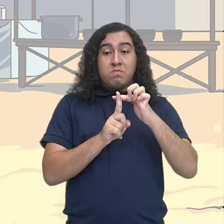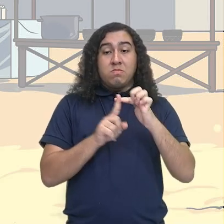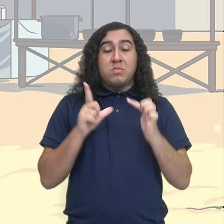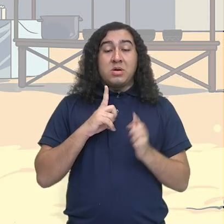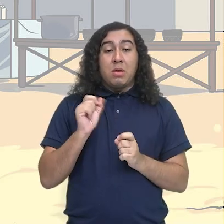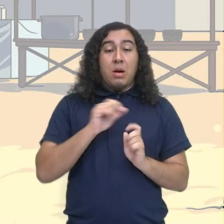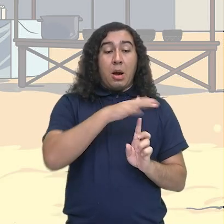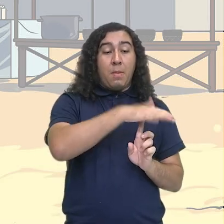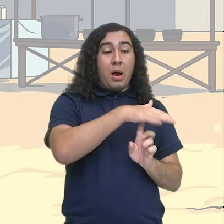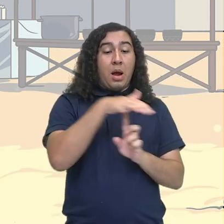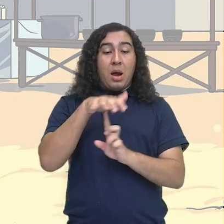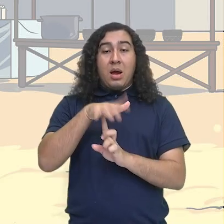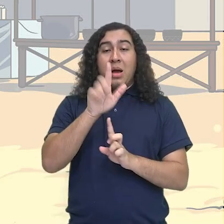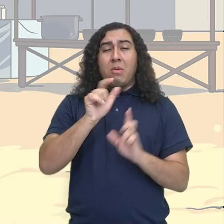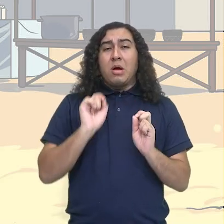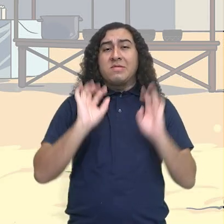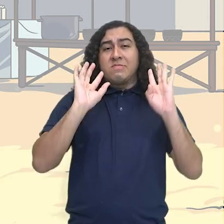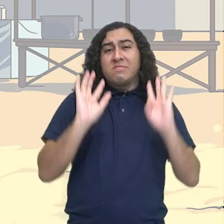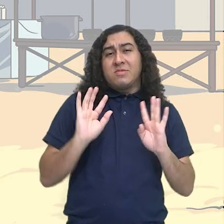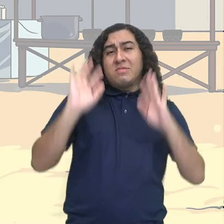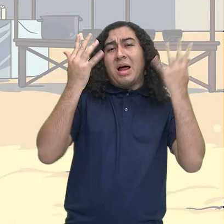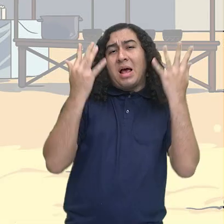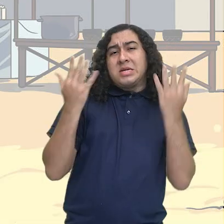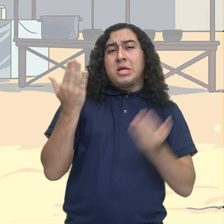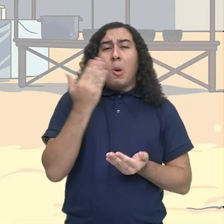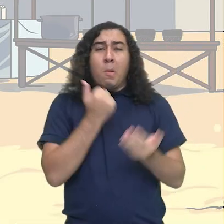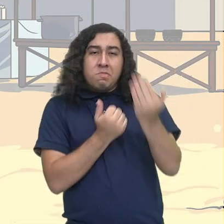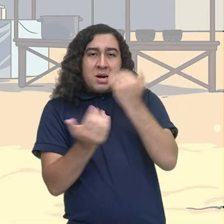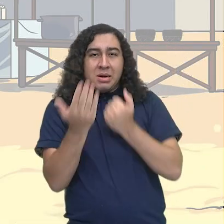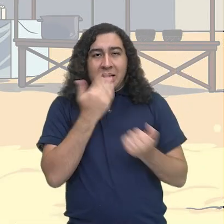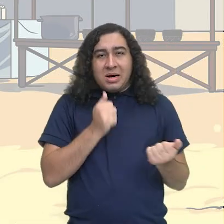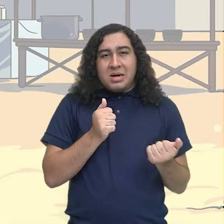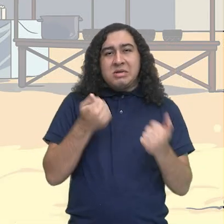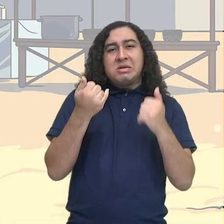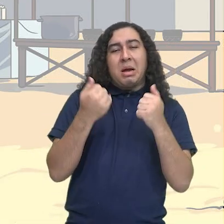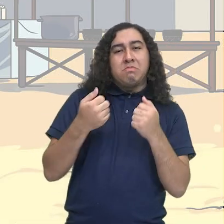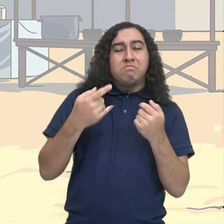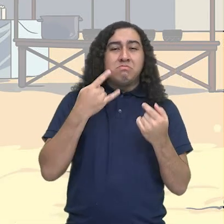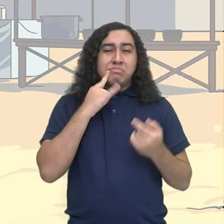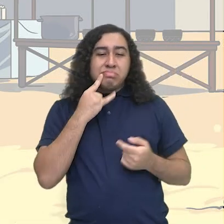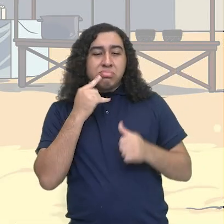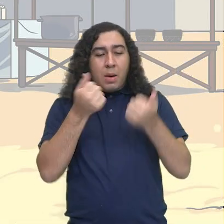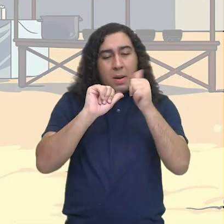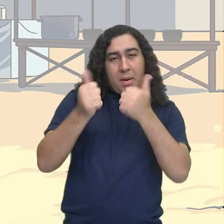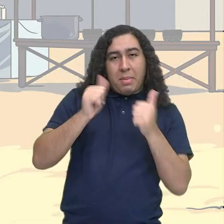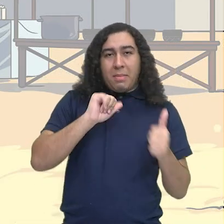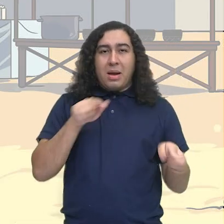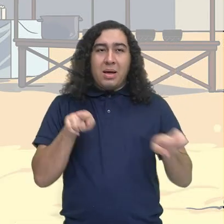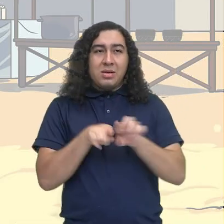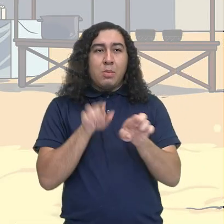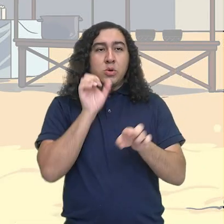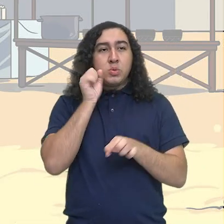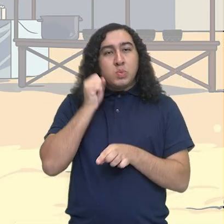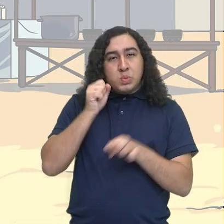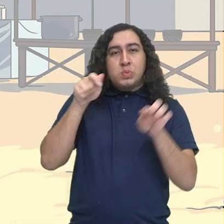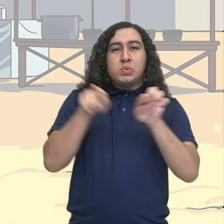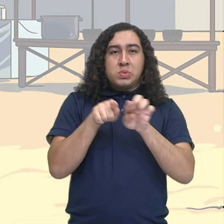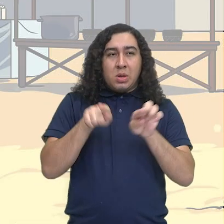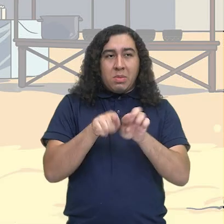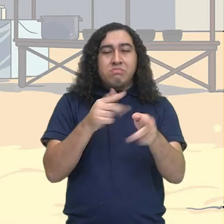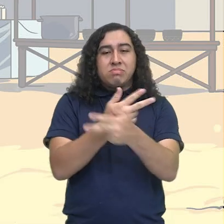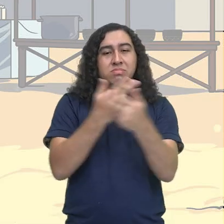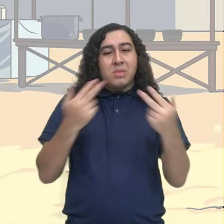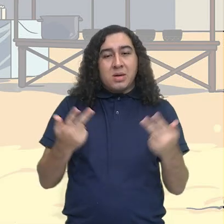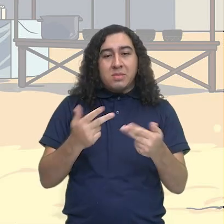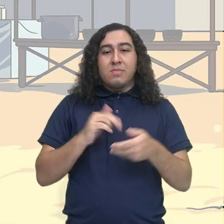barraquinhas representam festa, comilança, bebedeira, né? Sucos,